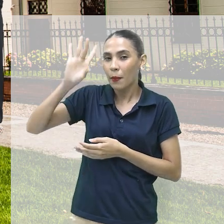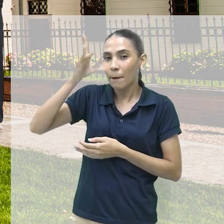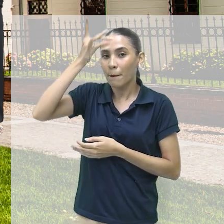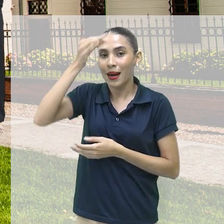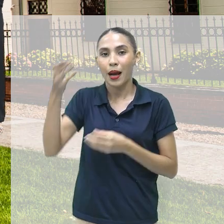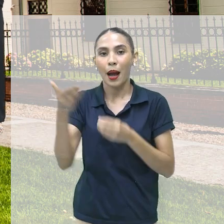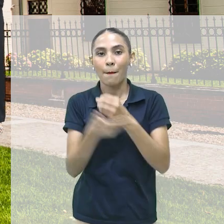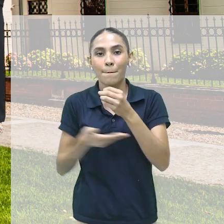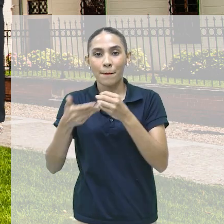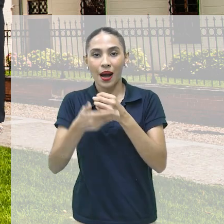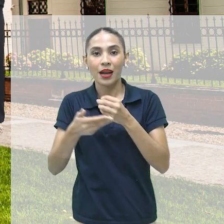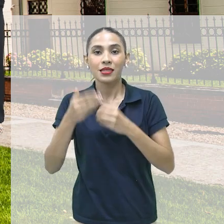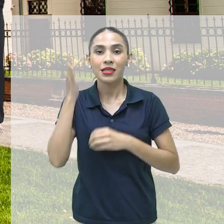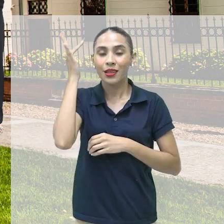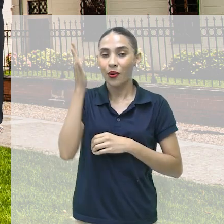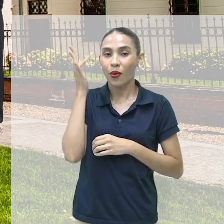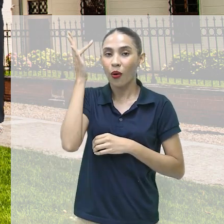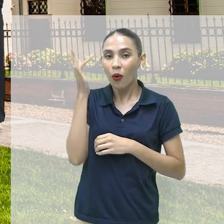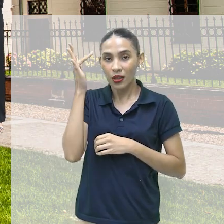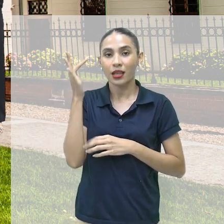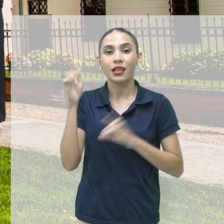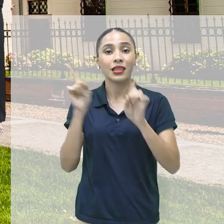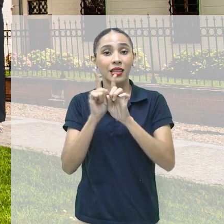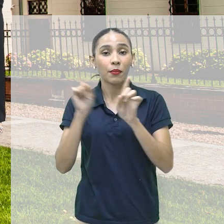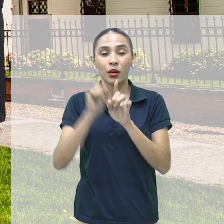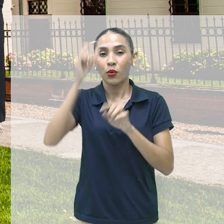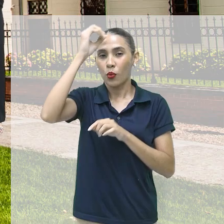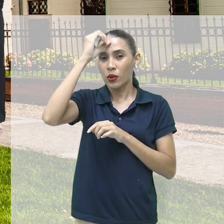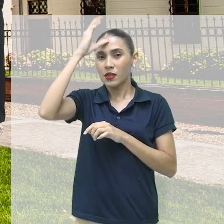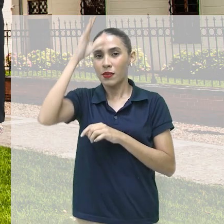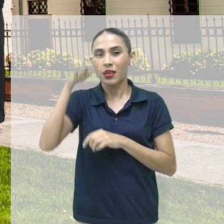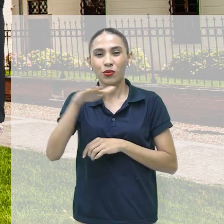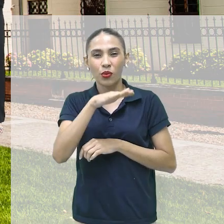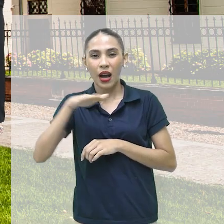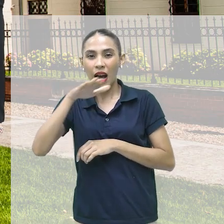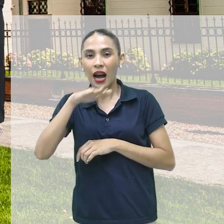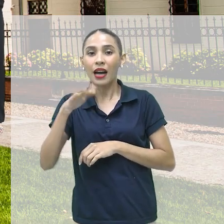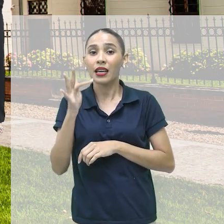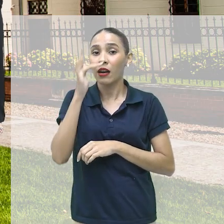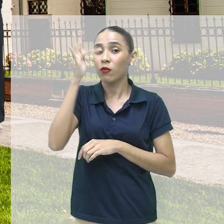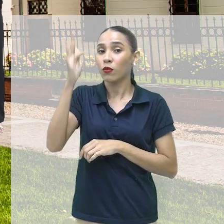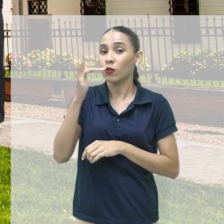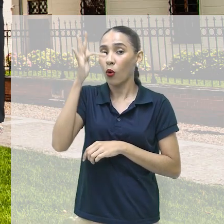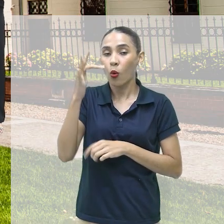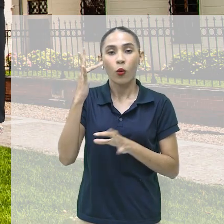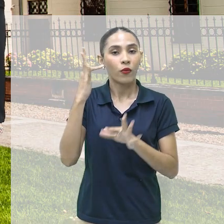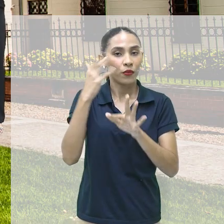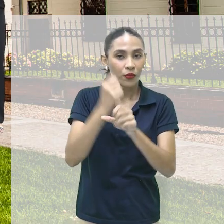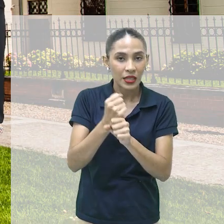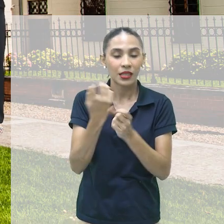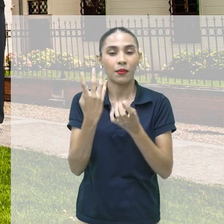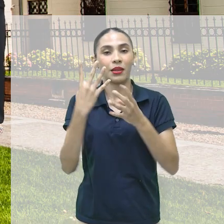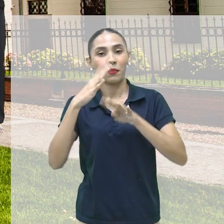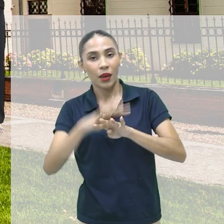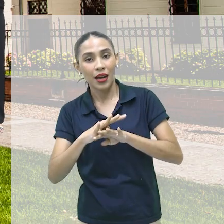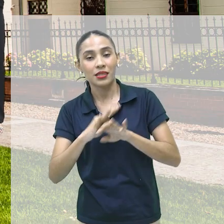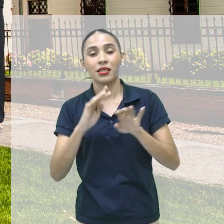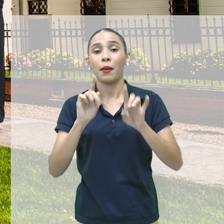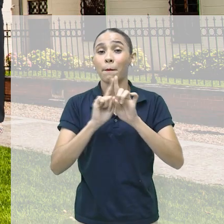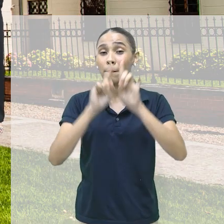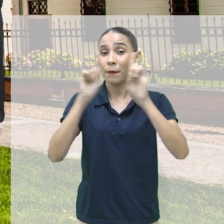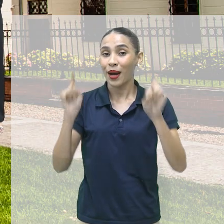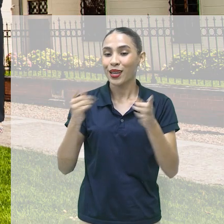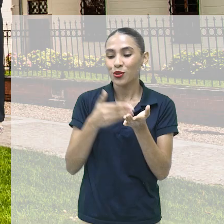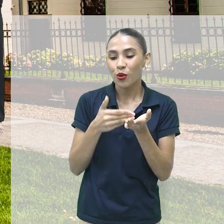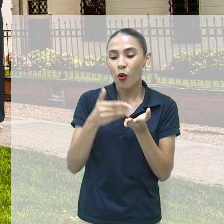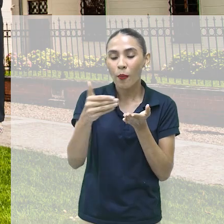base teórica, esse conhecimento ali voltado à fisiologia vegetal, matemática, física, e aí a gente observa que ele